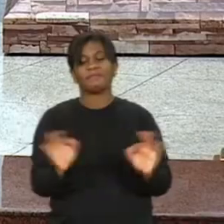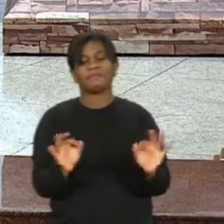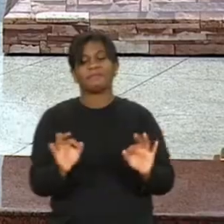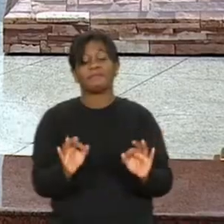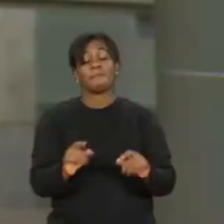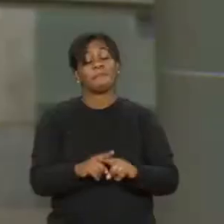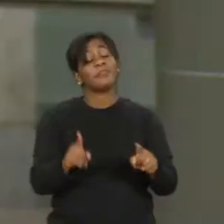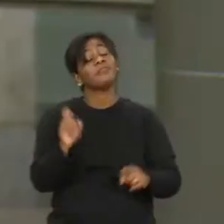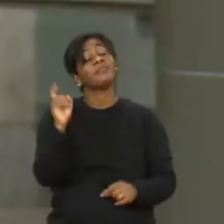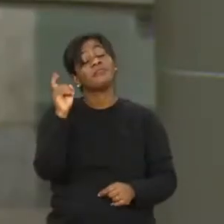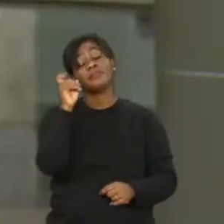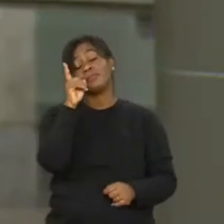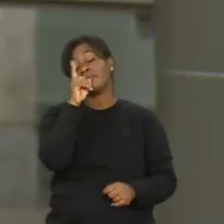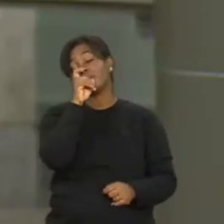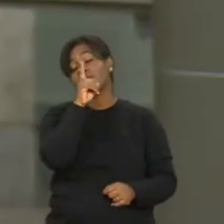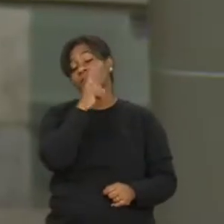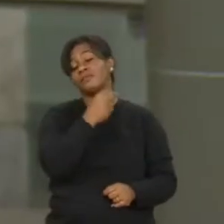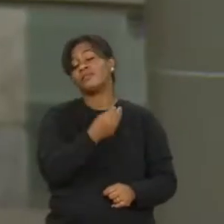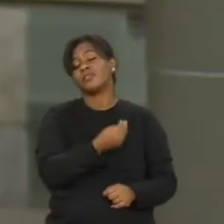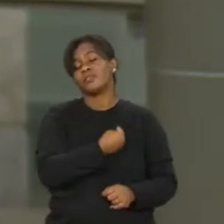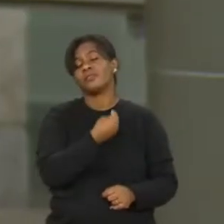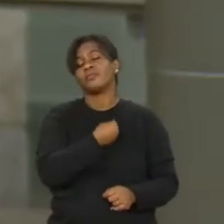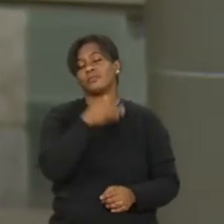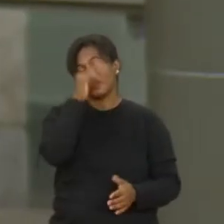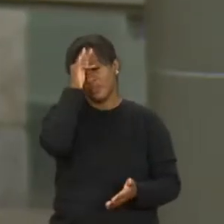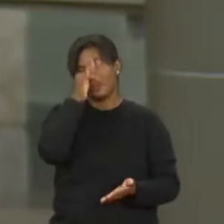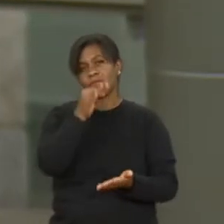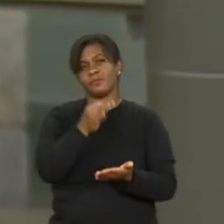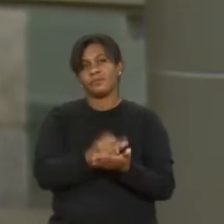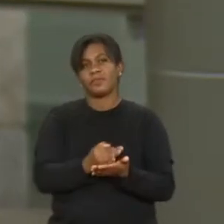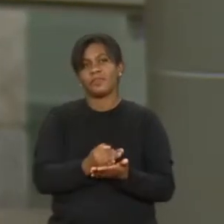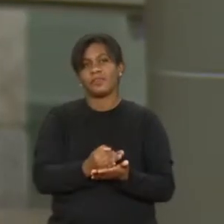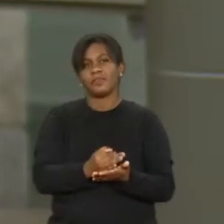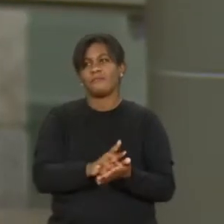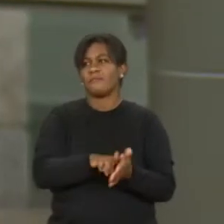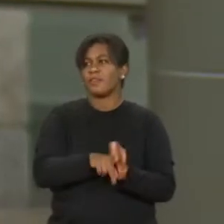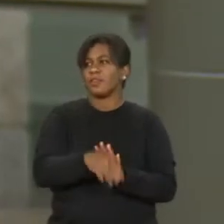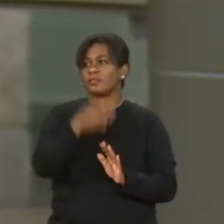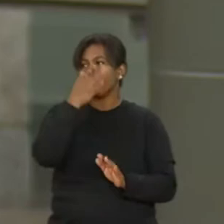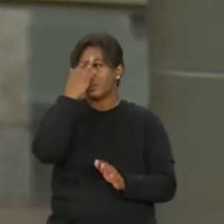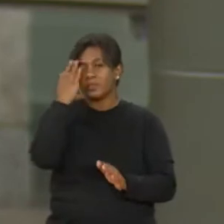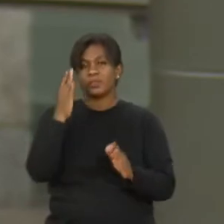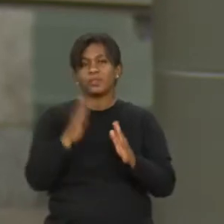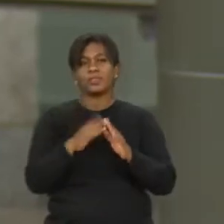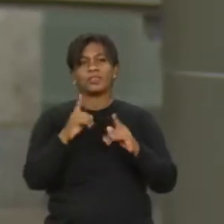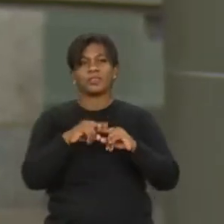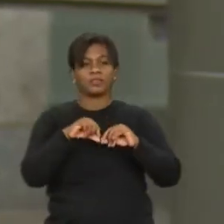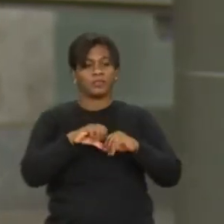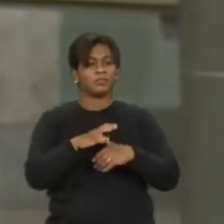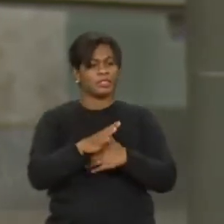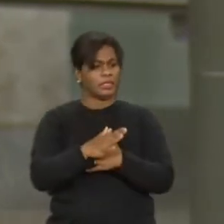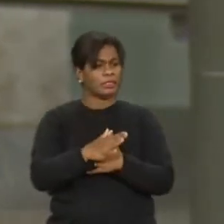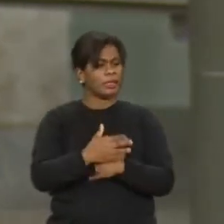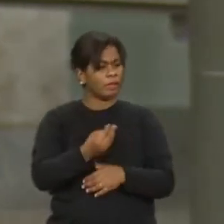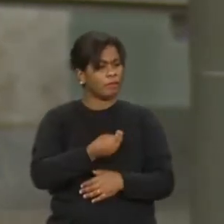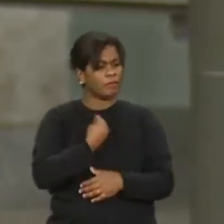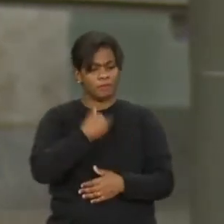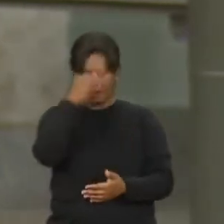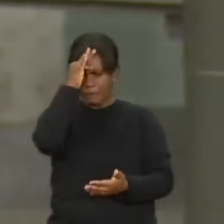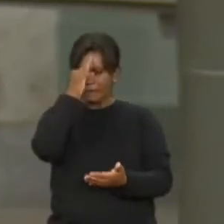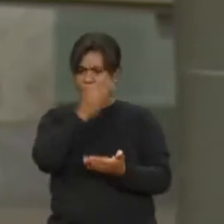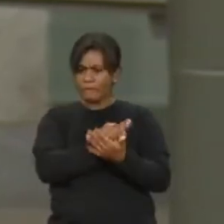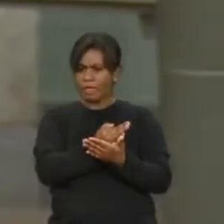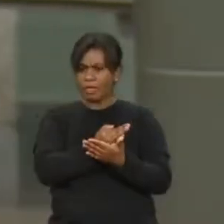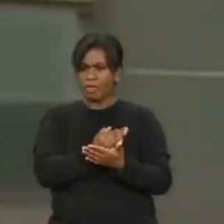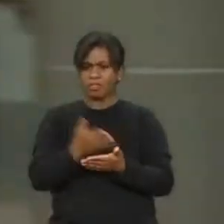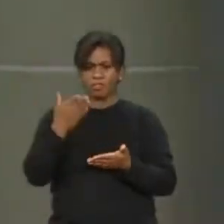Mas é difícil viver essa fé. Muitos na Igreja Universal, quando começaram, viviam essa fé.